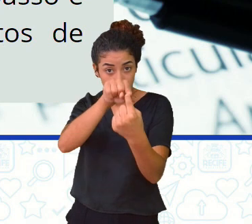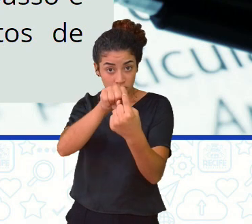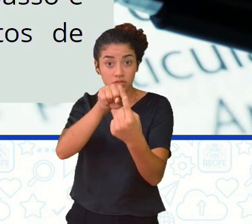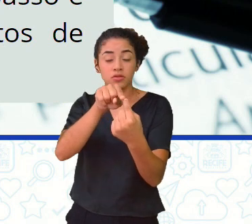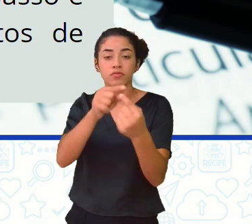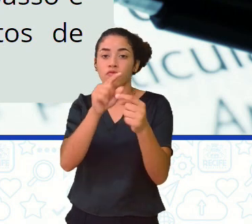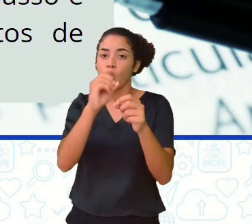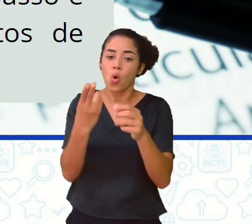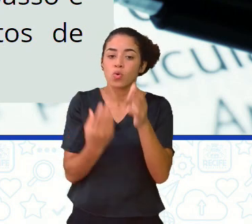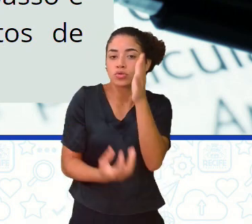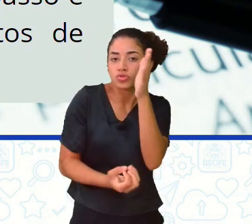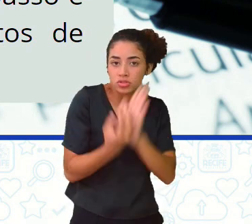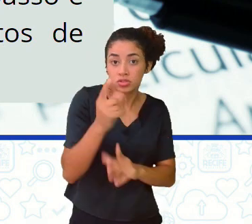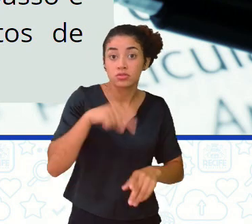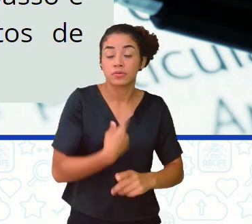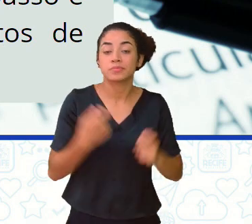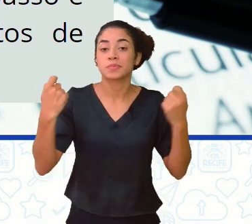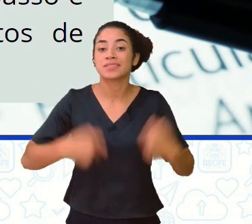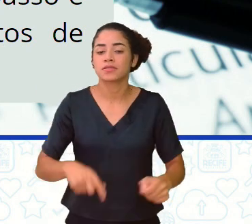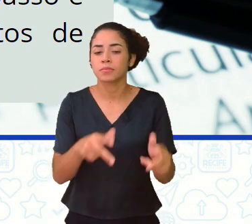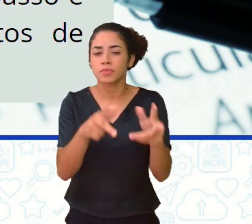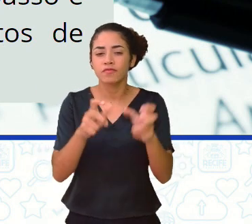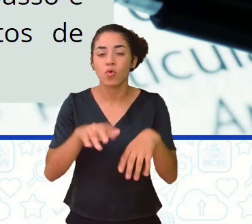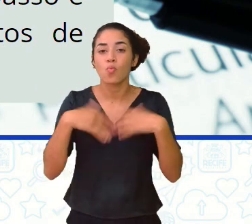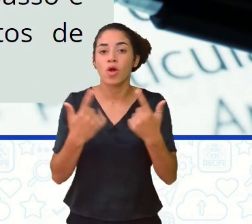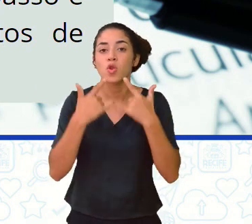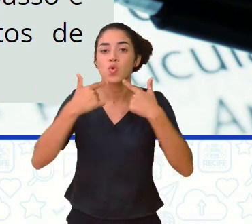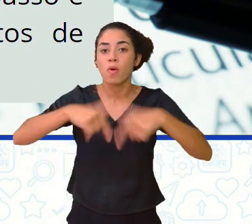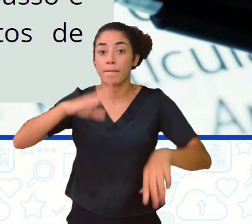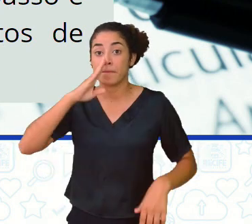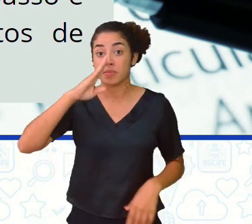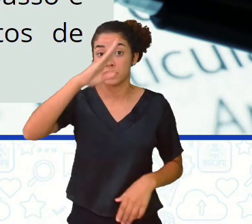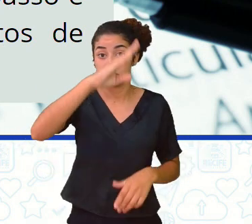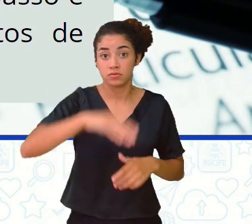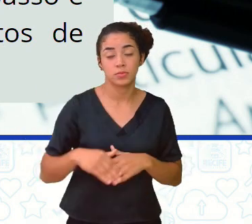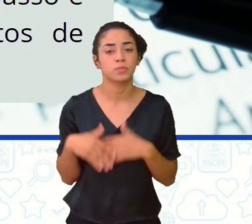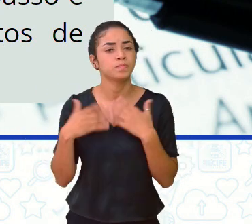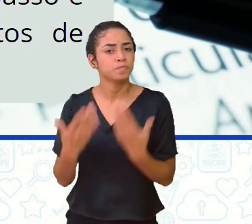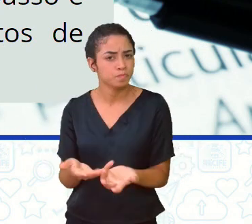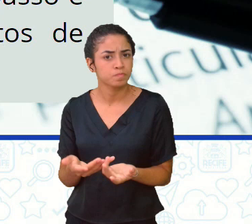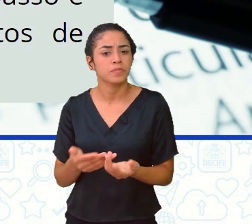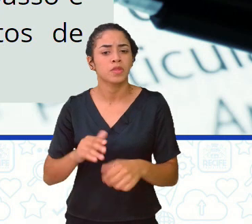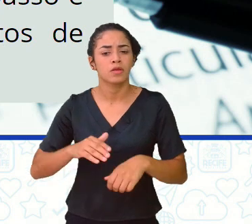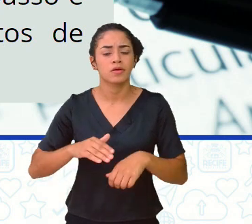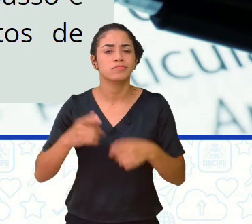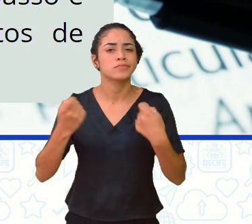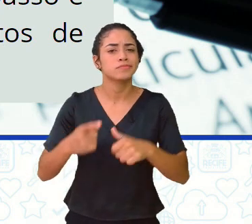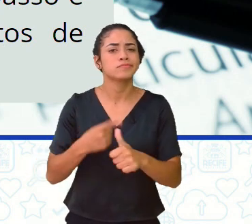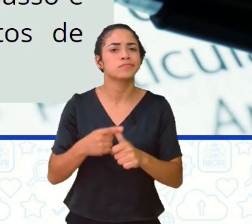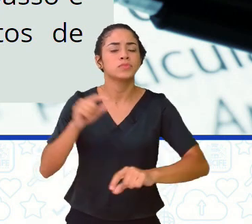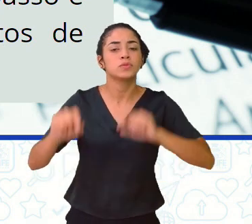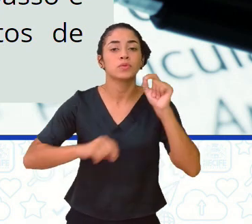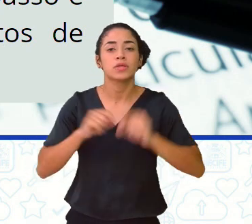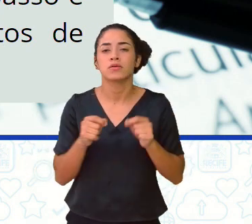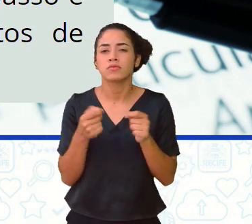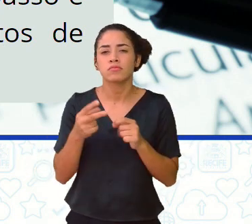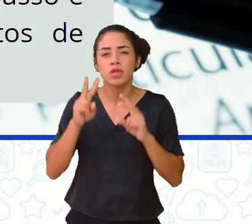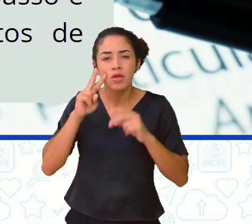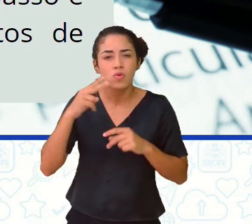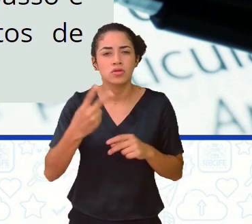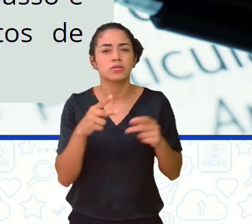texto, é preciso observar qual a linguagem predominante. Para isso, o primeiro passo é reconhecer quais